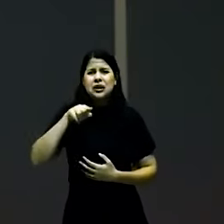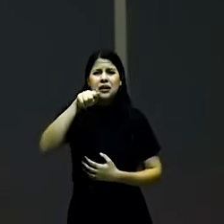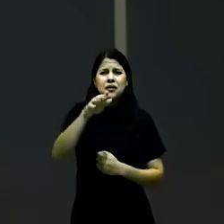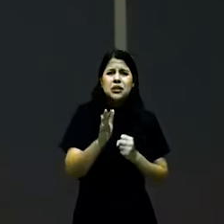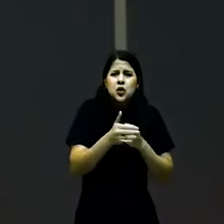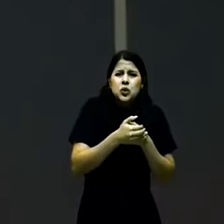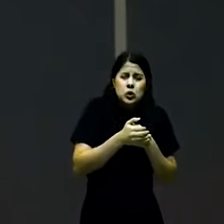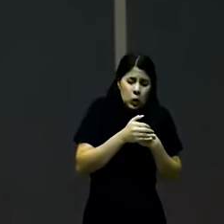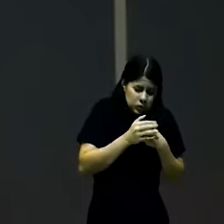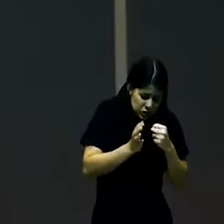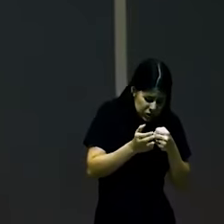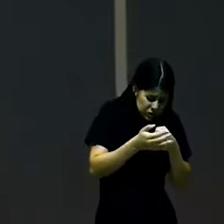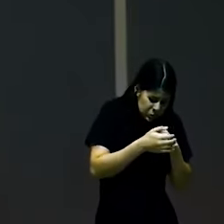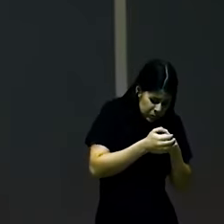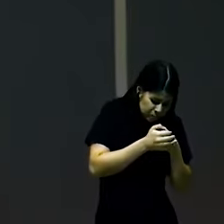dentro da caverna.